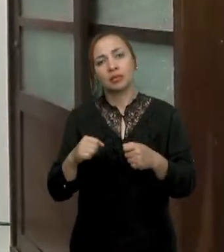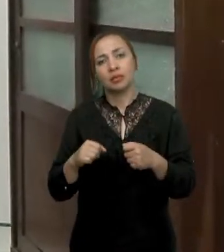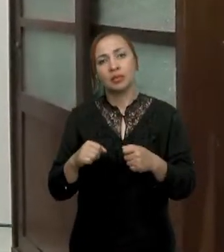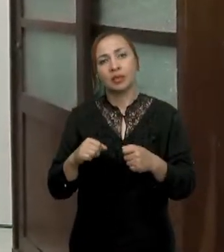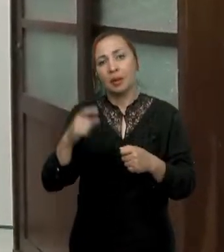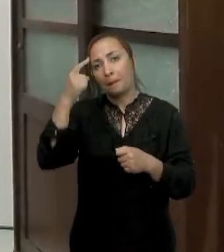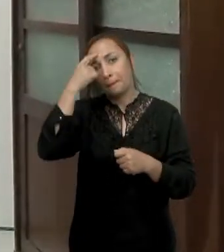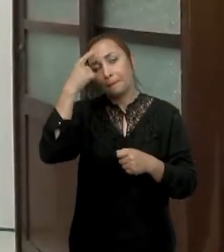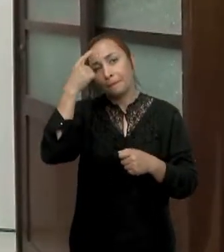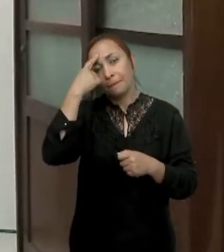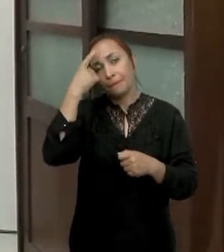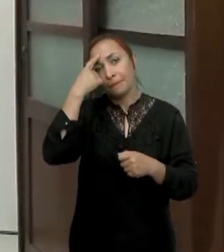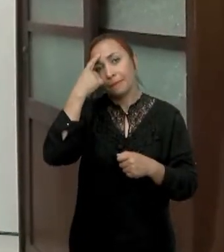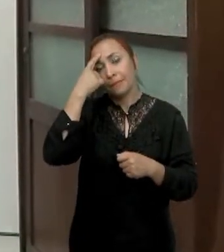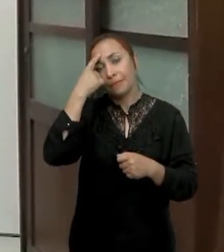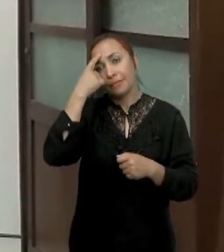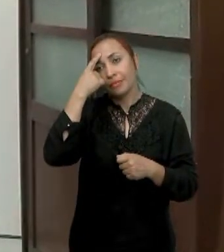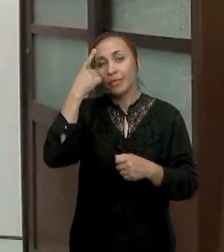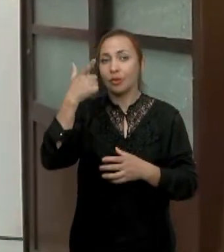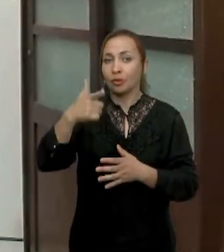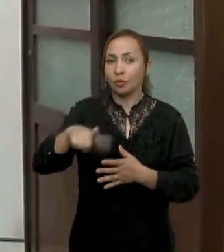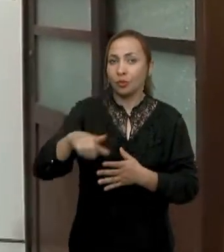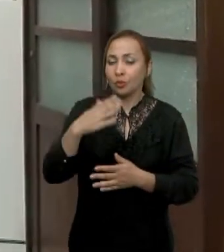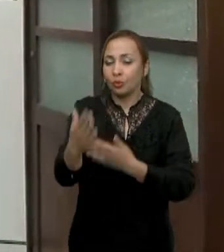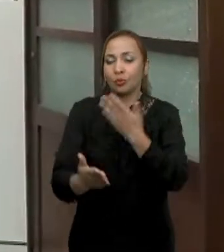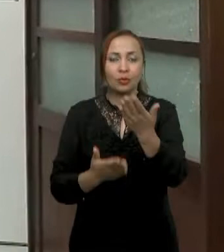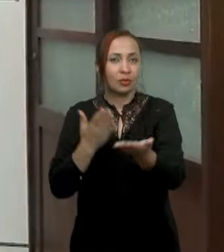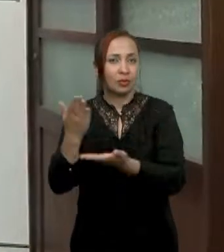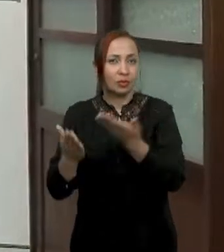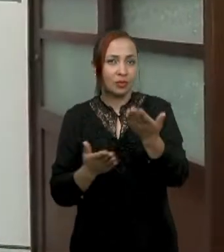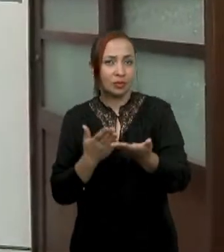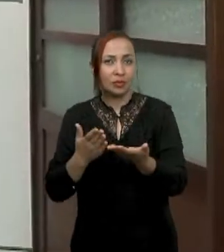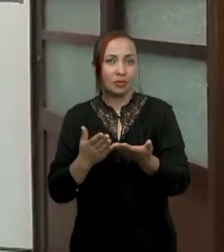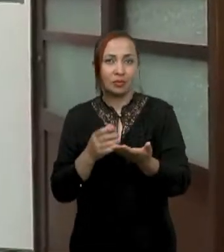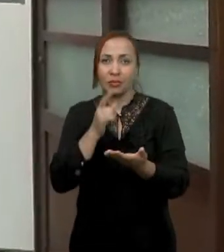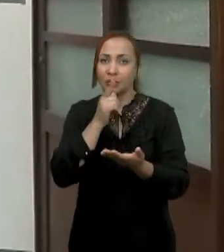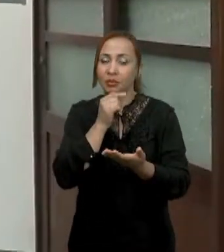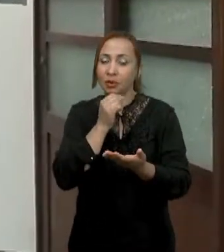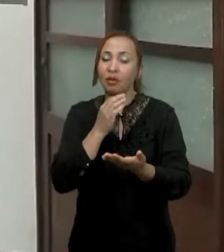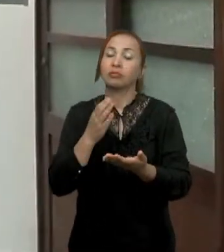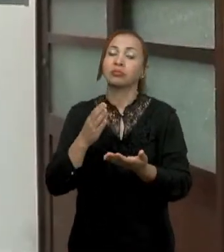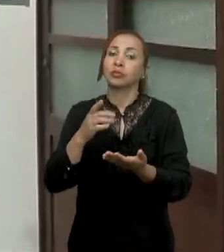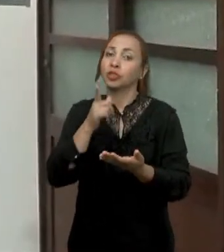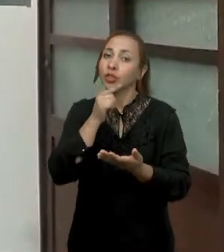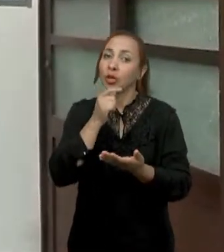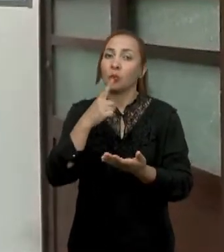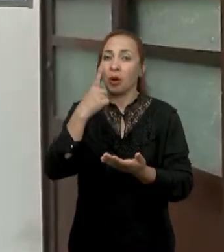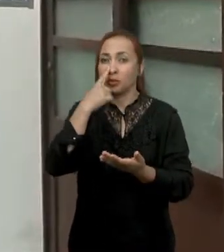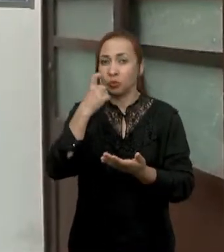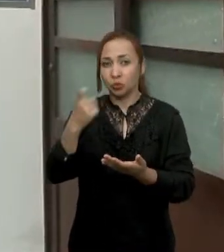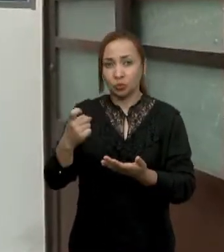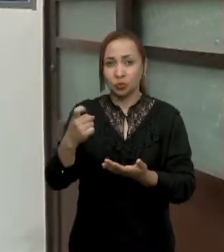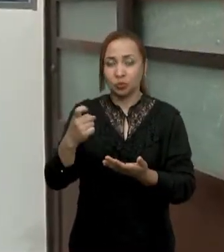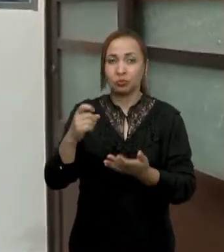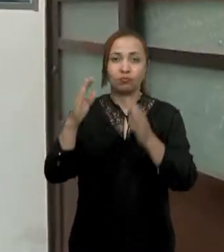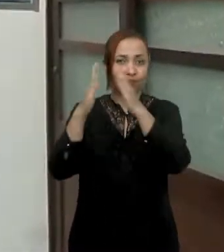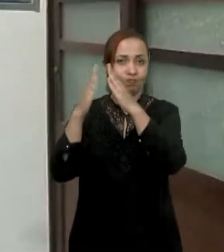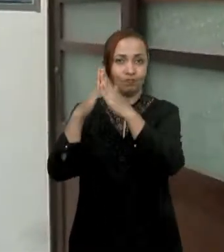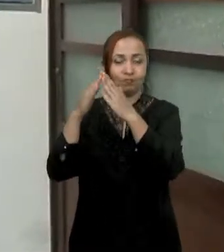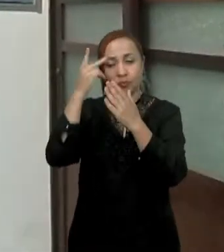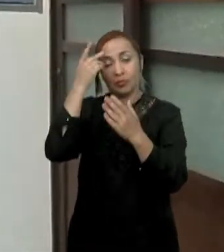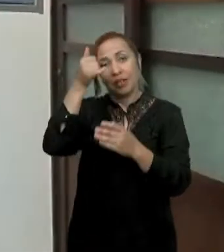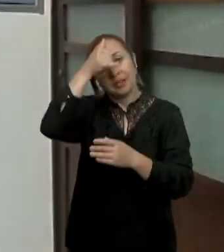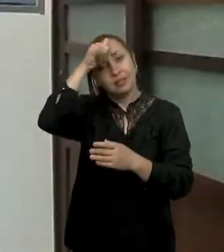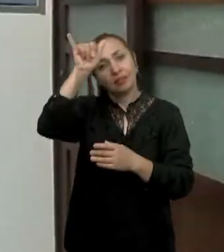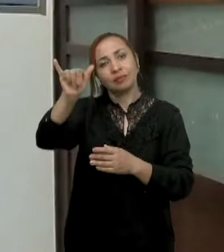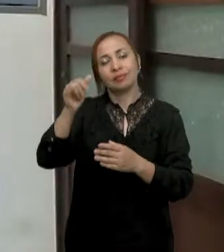precisamos repensar a questão do tratamento dos esgotos domésticos para evitar que esse tipo de